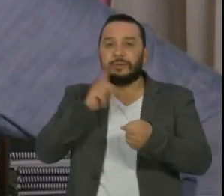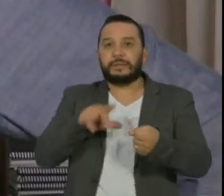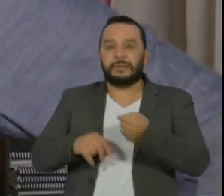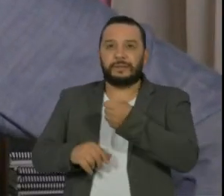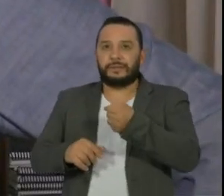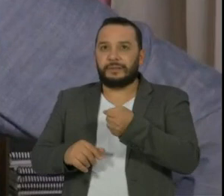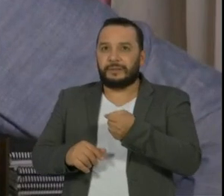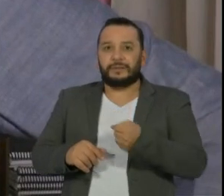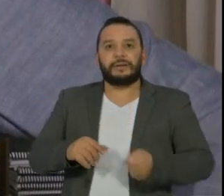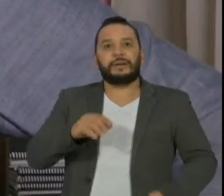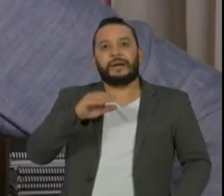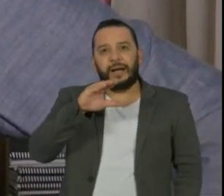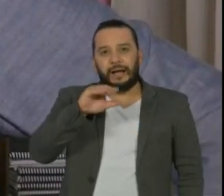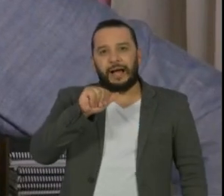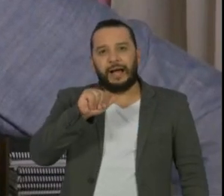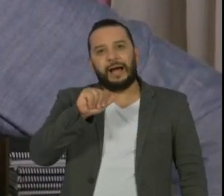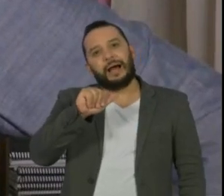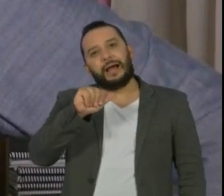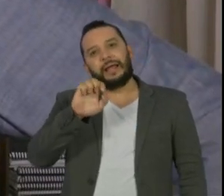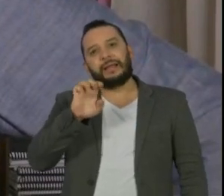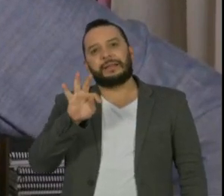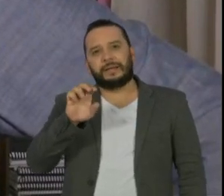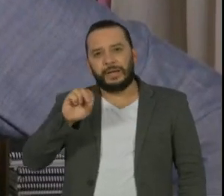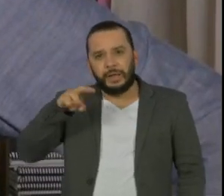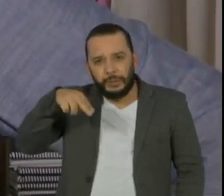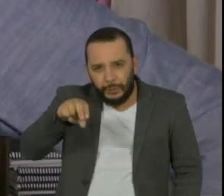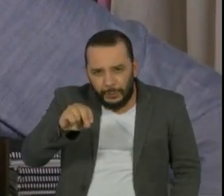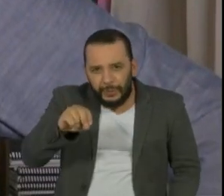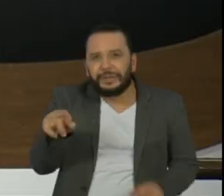me engano, Caetano, você é burro. O cara foi aí também, não foi? Ou